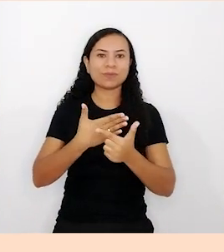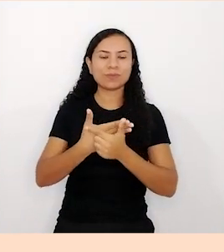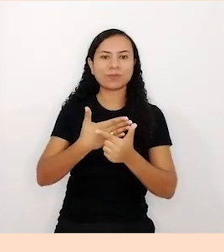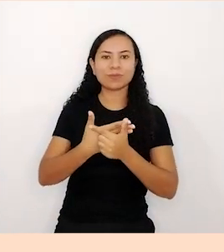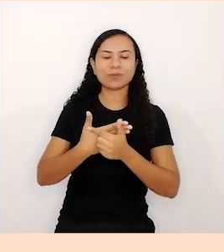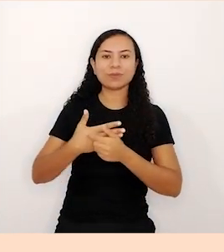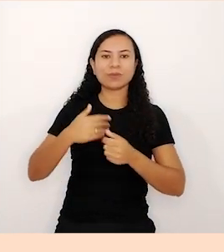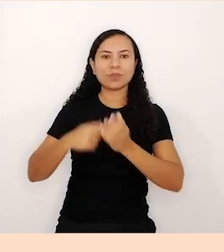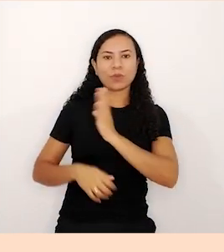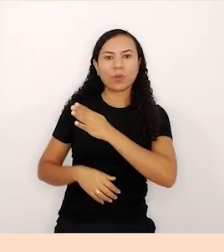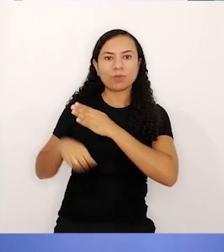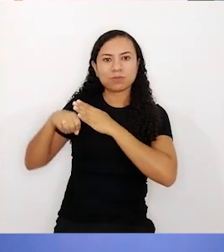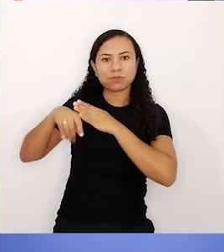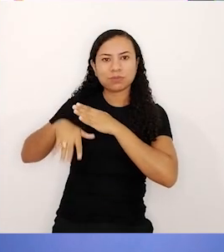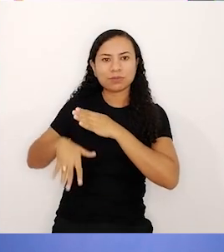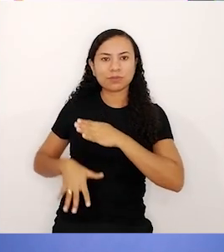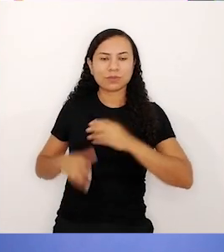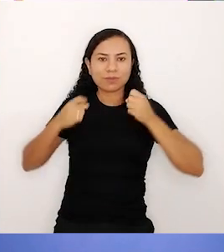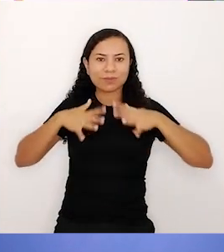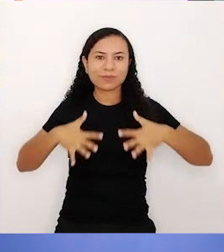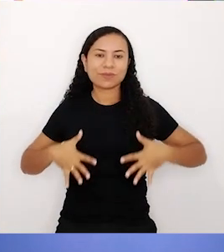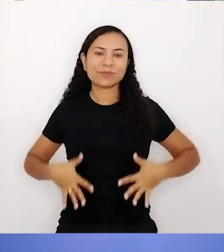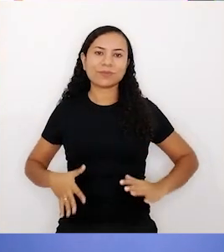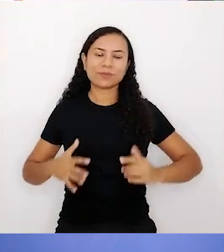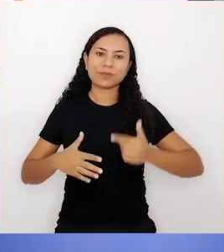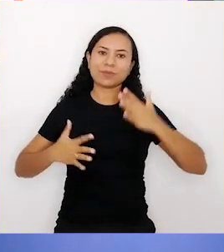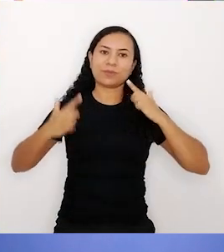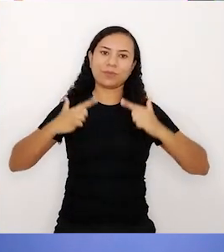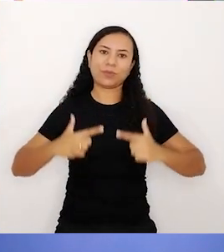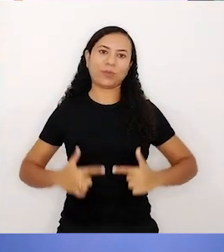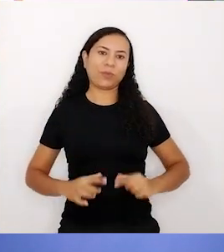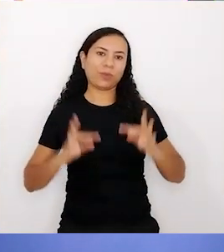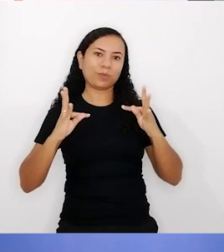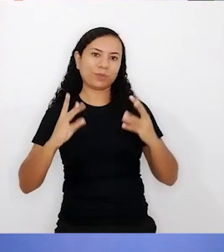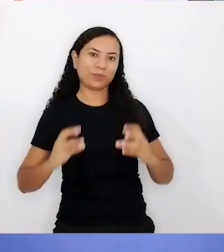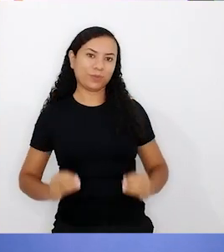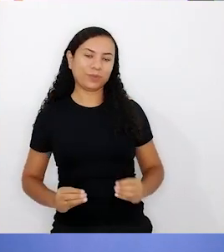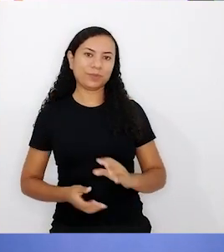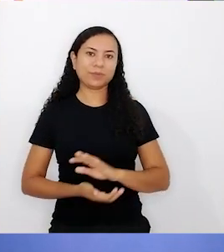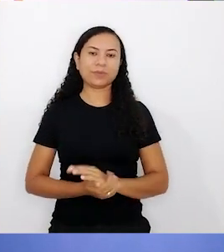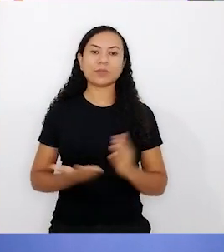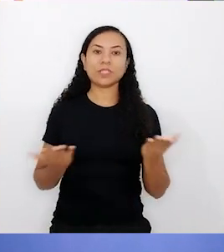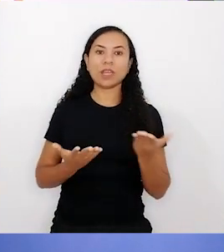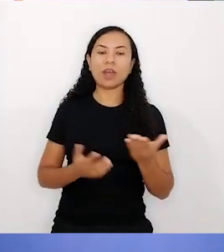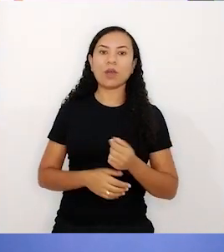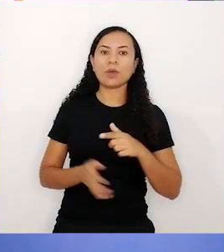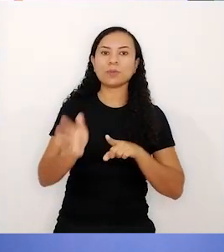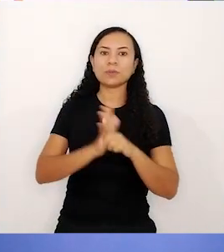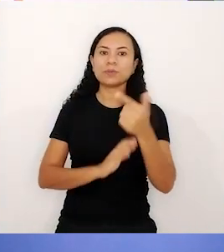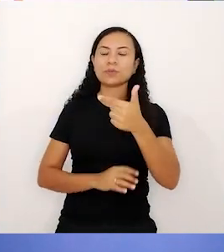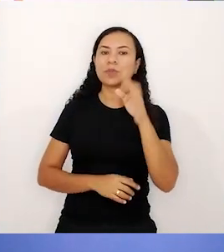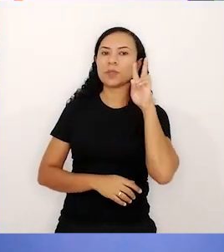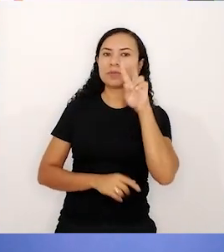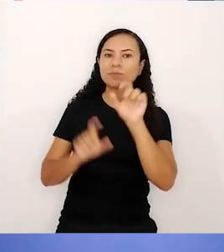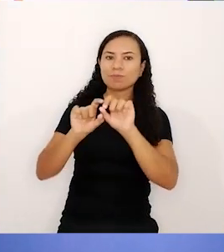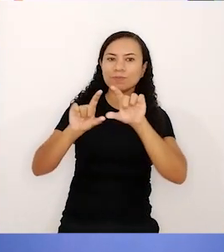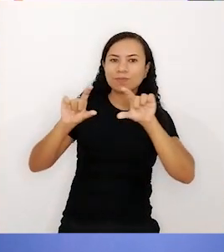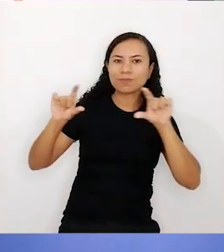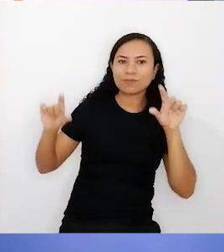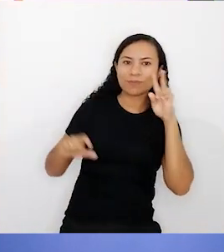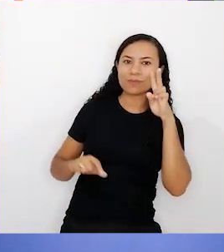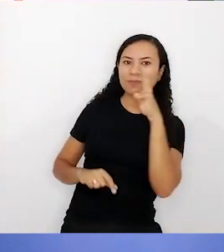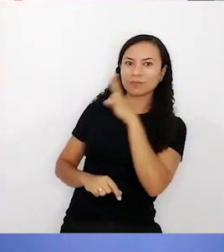outras partes do corpo. Vamos para outra questão. Observe a tirinha abaixo. É o